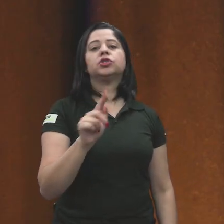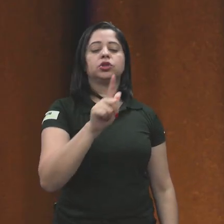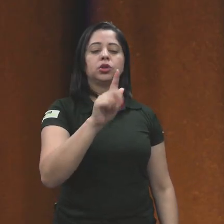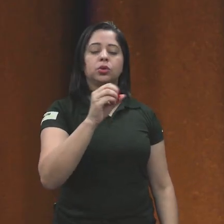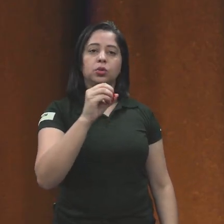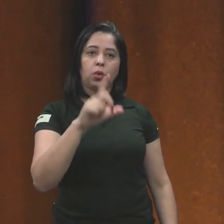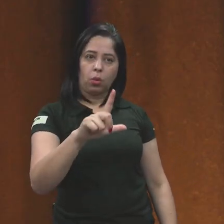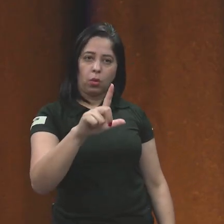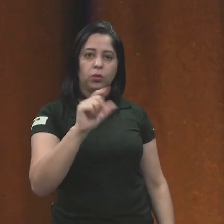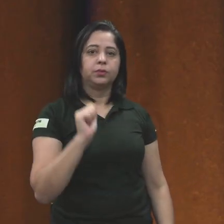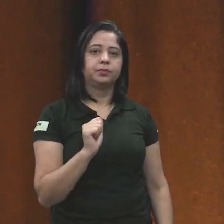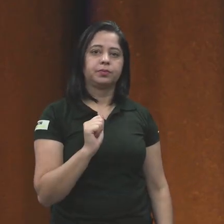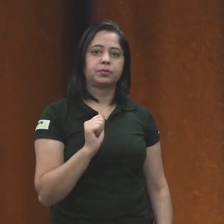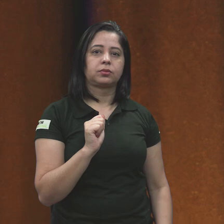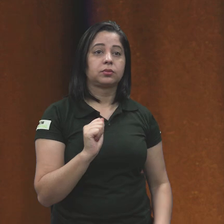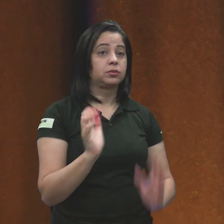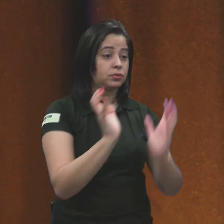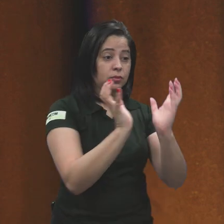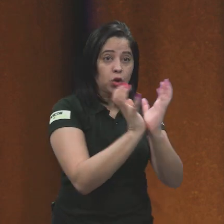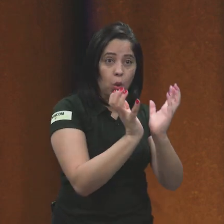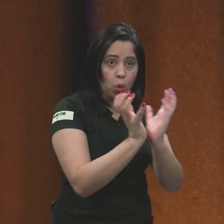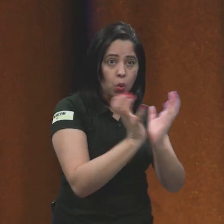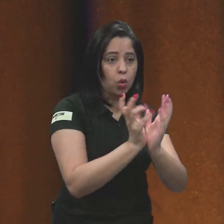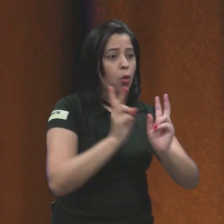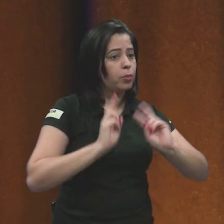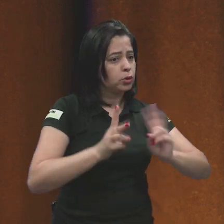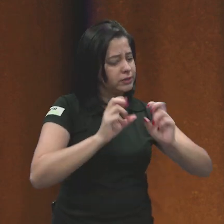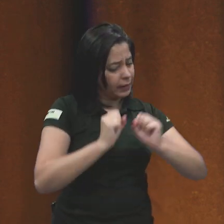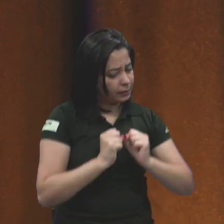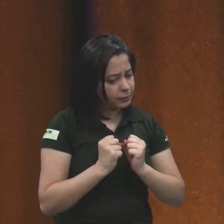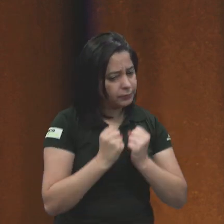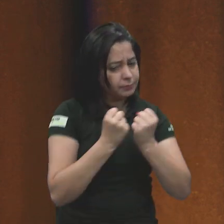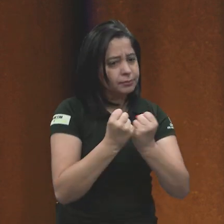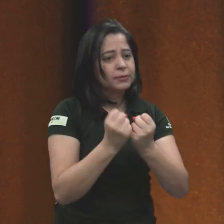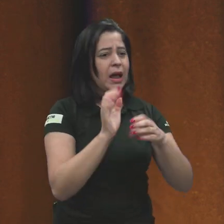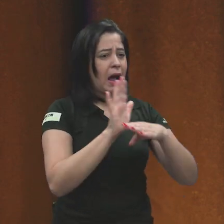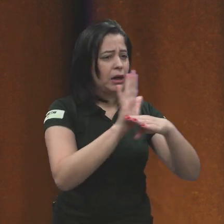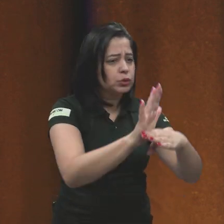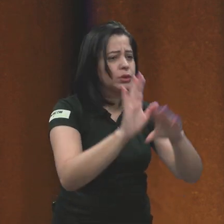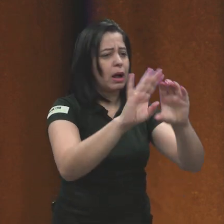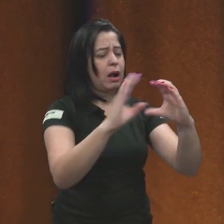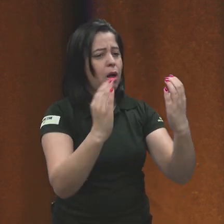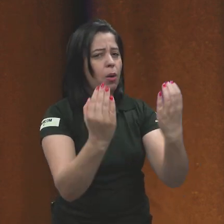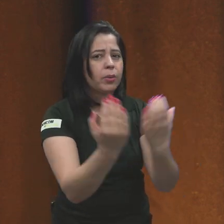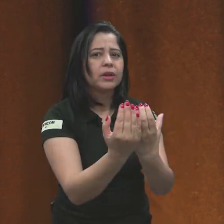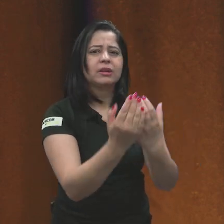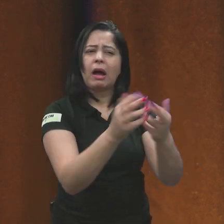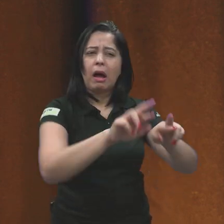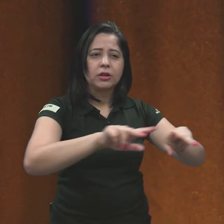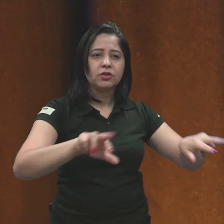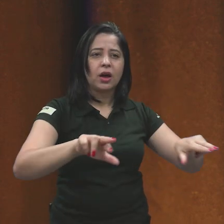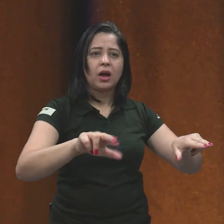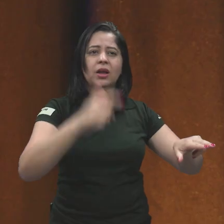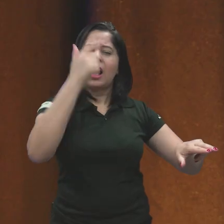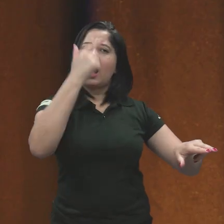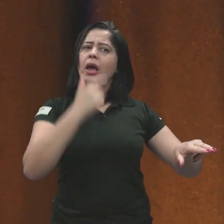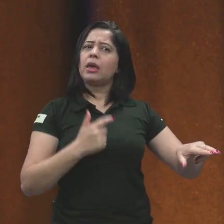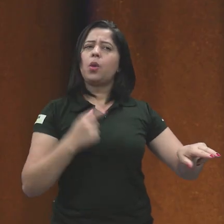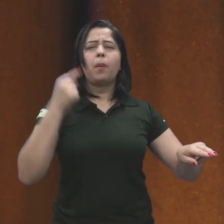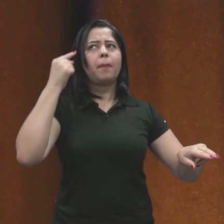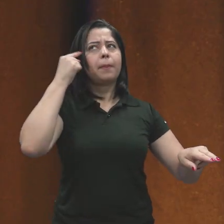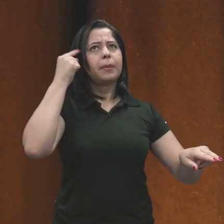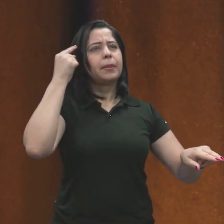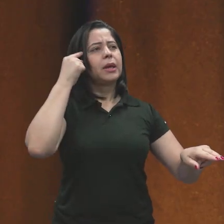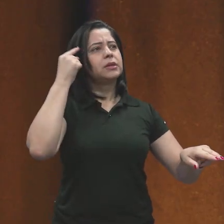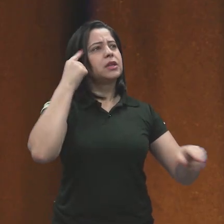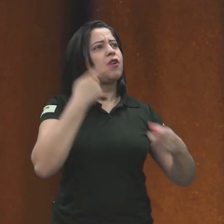grupo se mobilizava mensalmente para fazer alguma ação social em alguma comunidade, né? E aí foi nascendo esse espírito